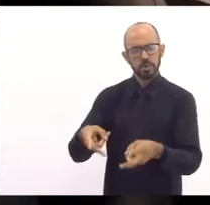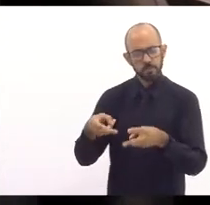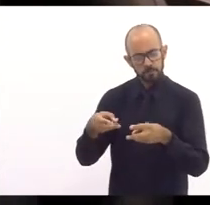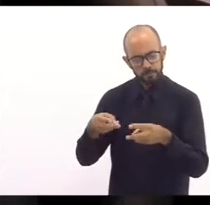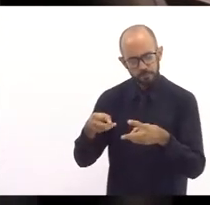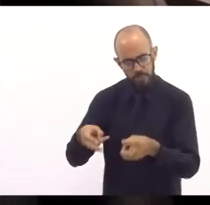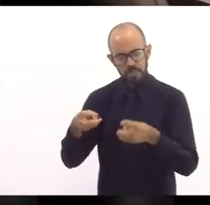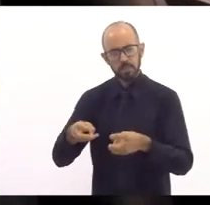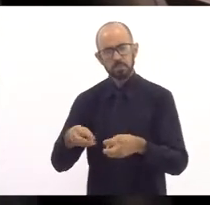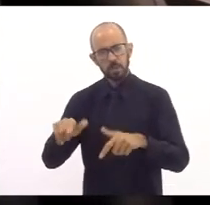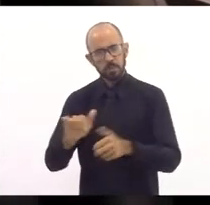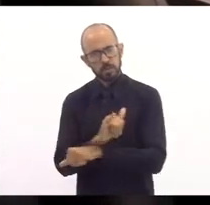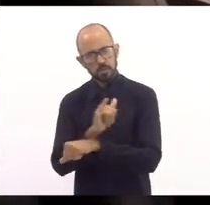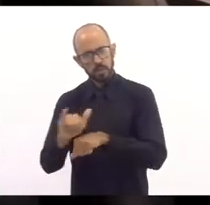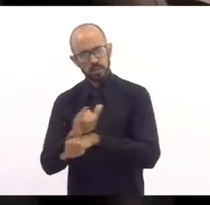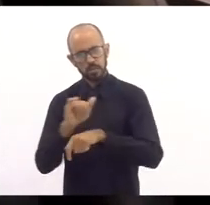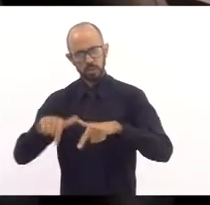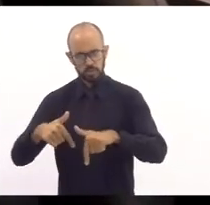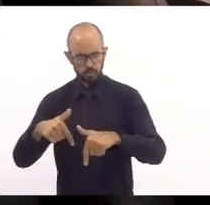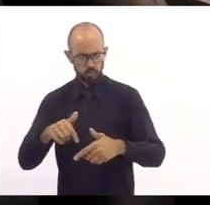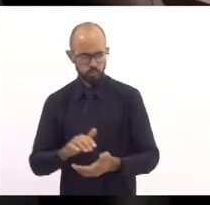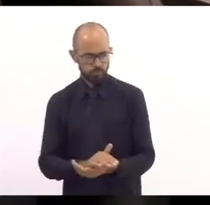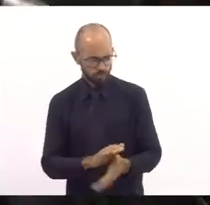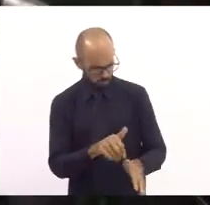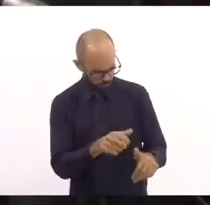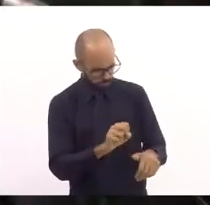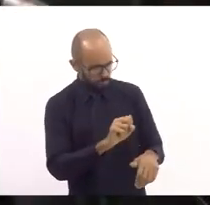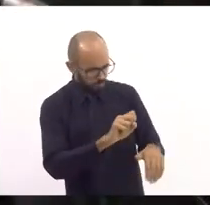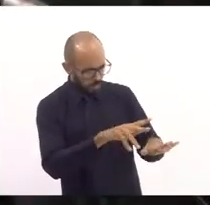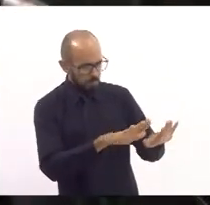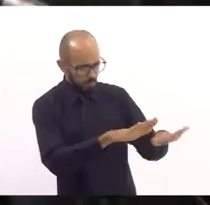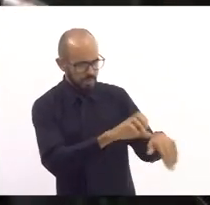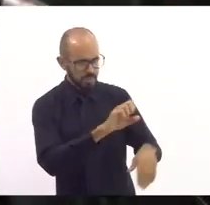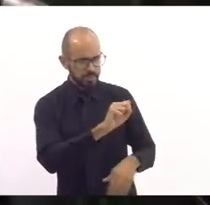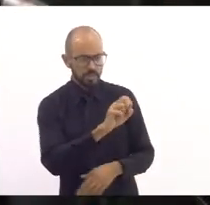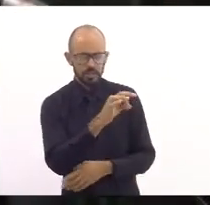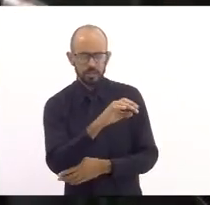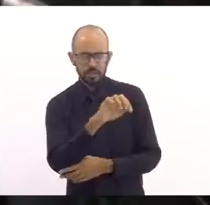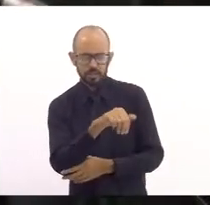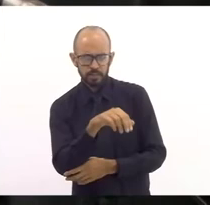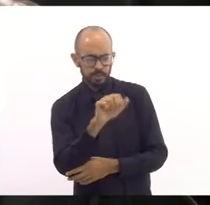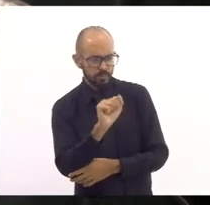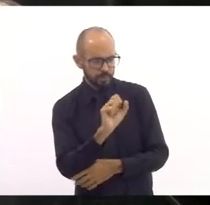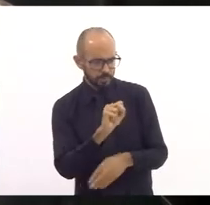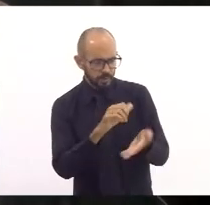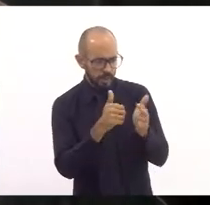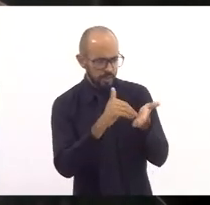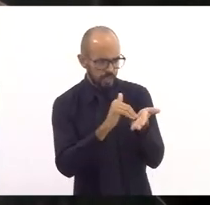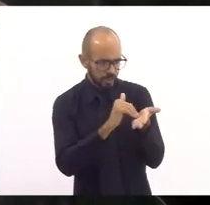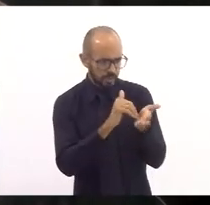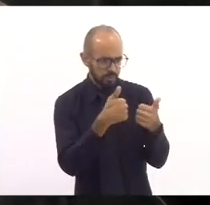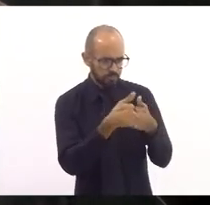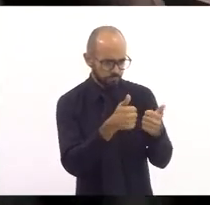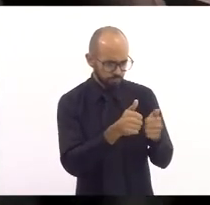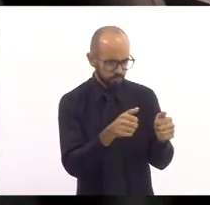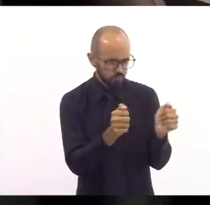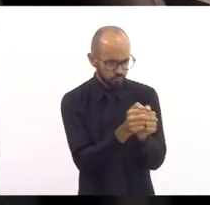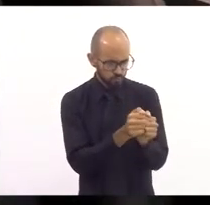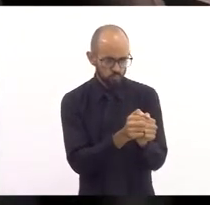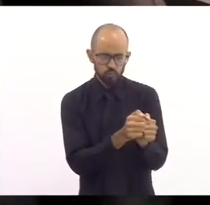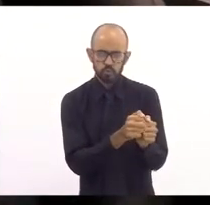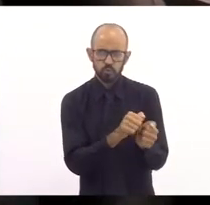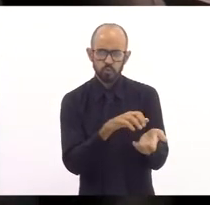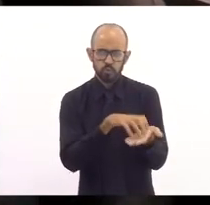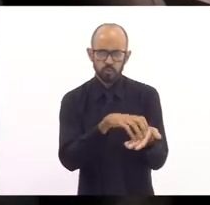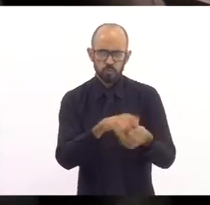de estratégia de ação. Essa vistoria foi feita pela CETRANS com a Getrans? Estavam presentes o presidente da Central, da